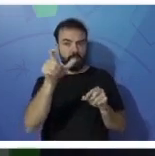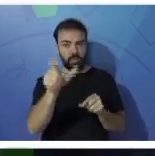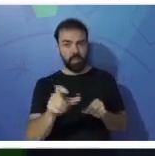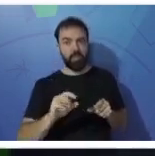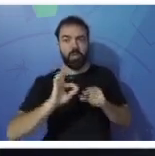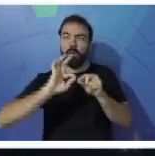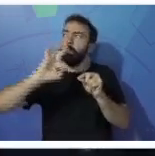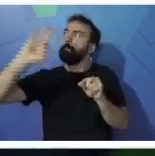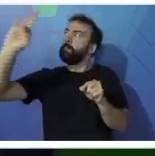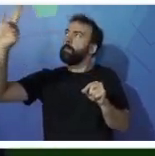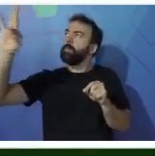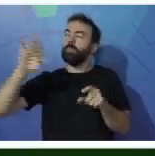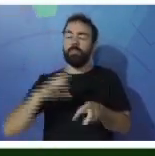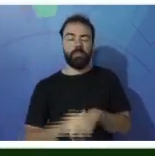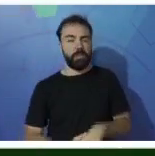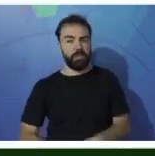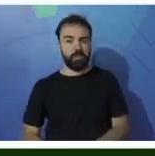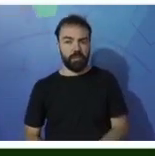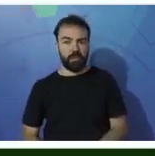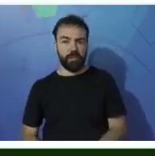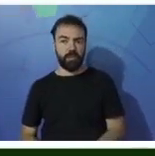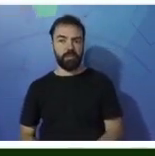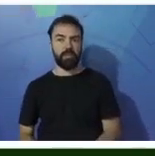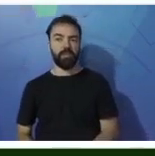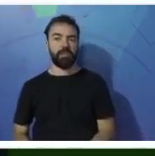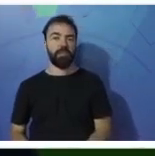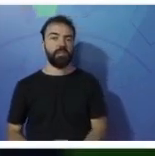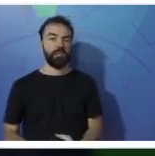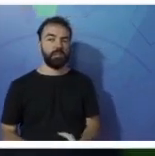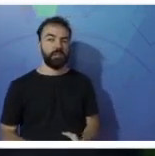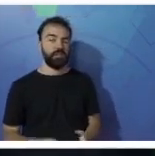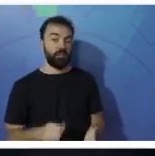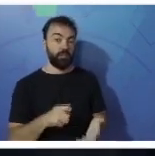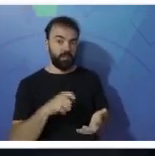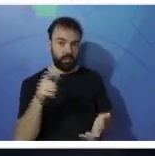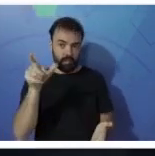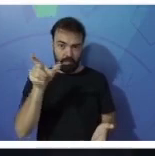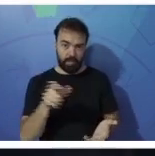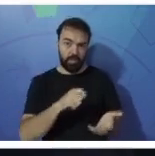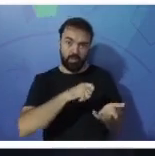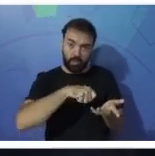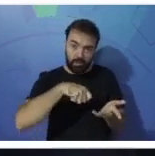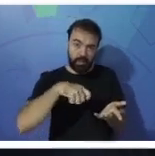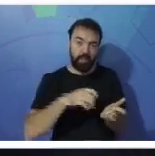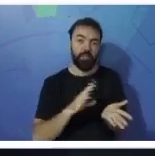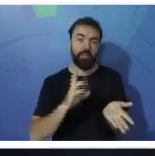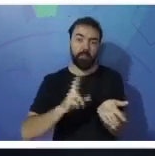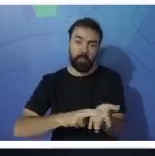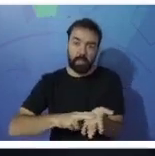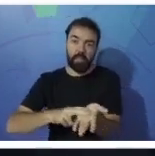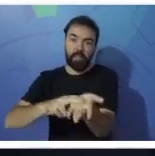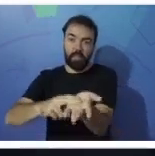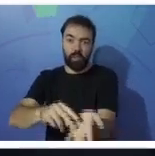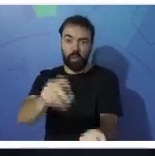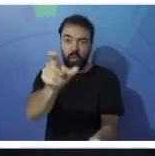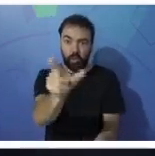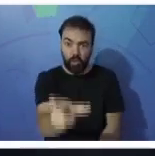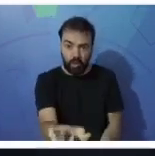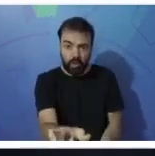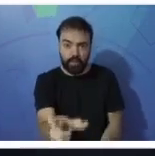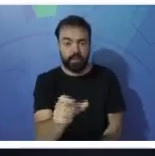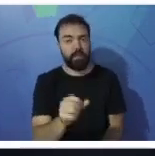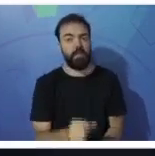distante, ok? O remetente dirige-se ao destinatário. Remetente, eu